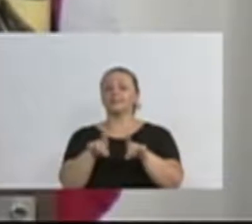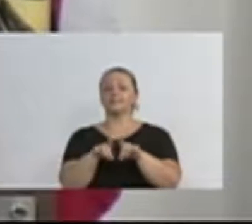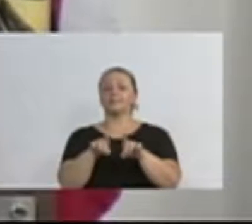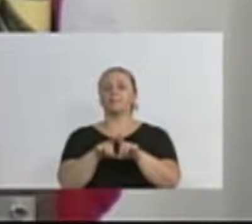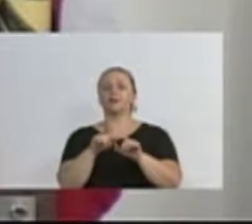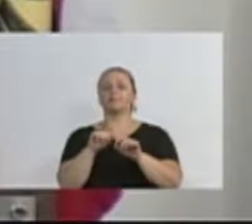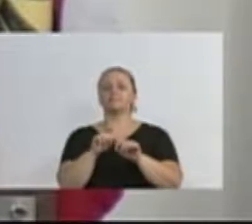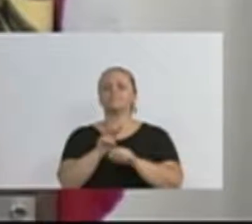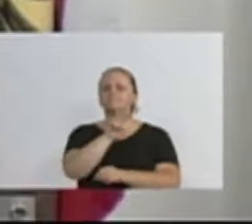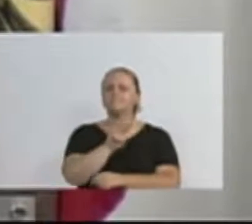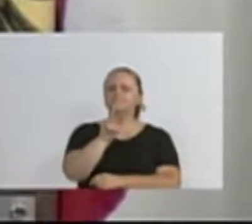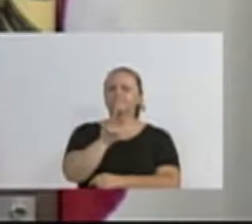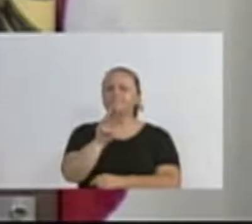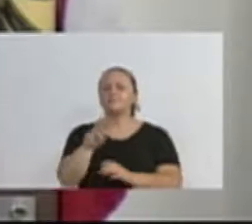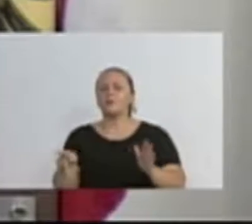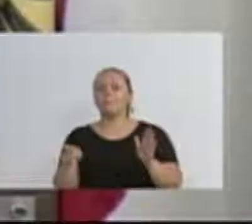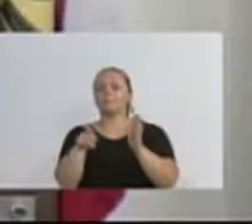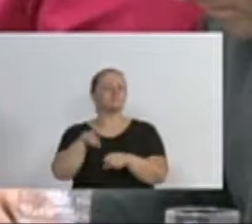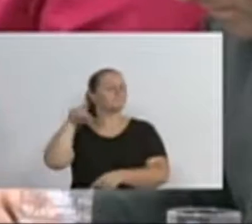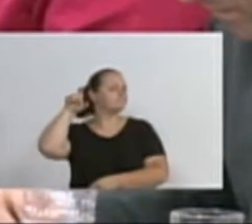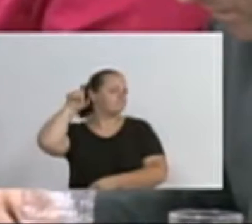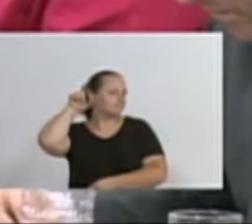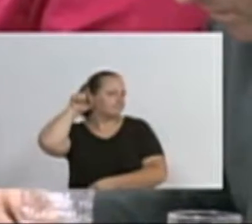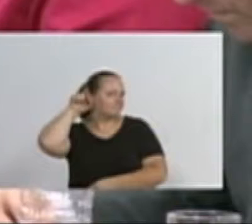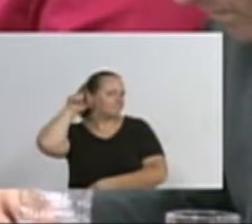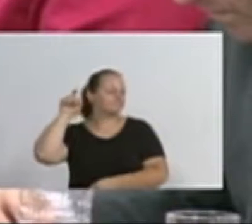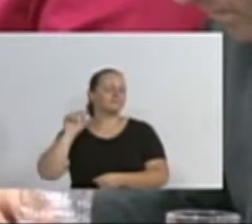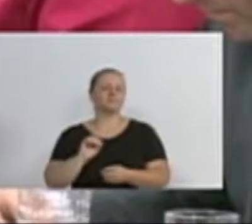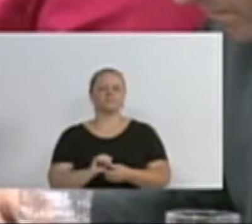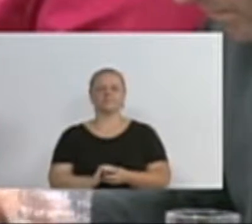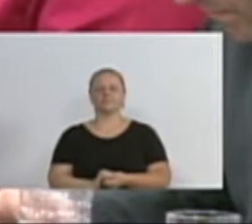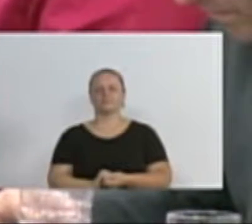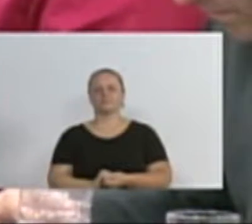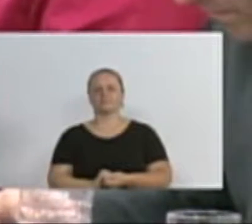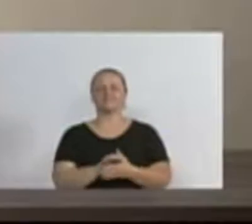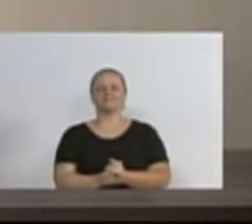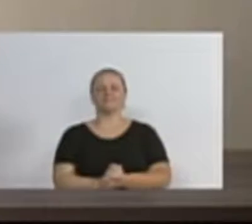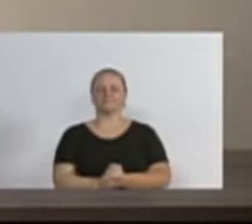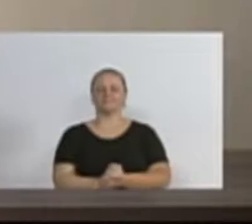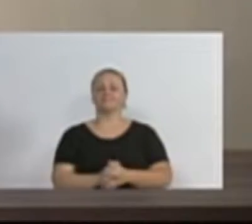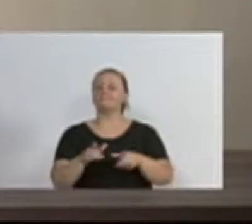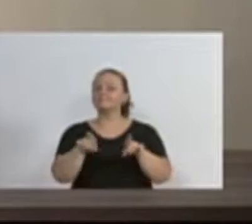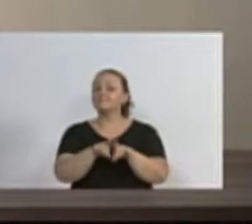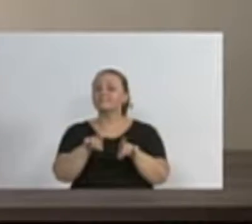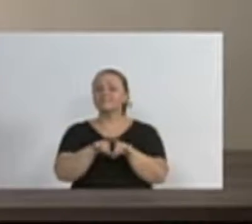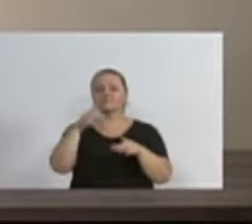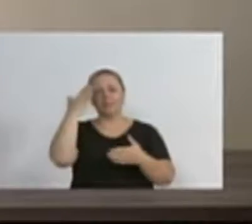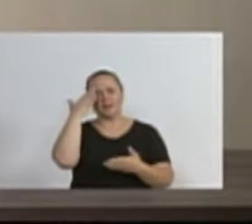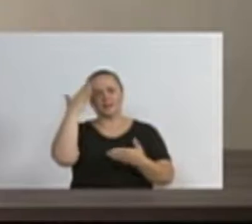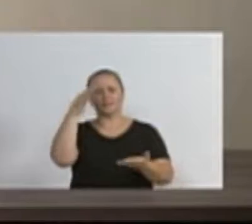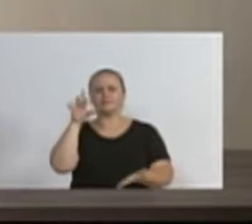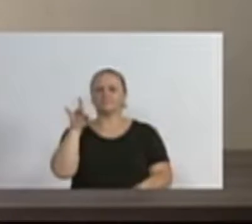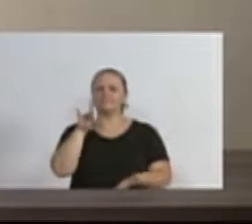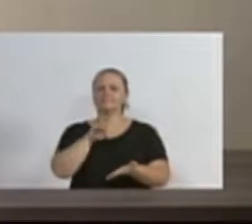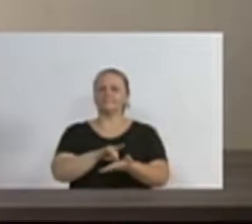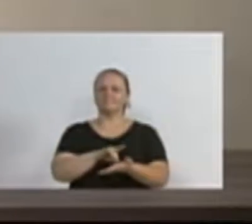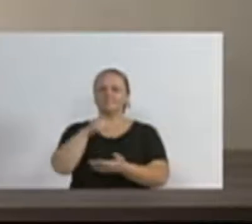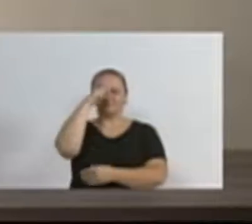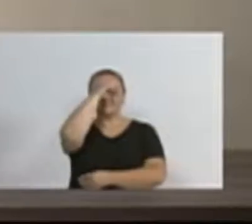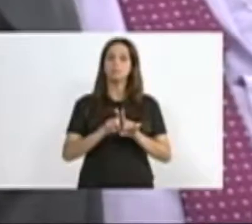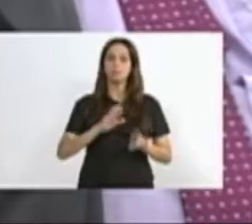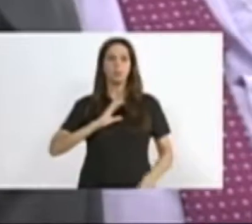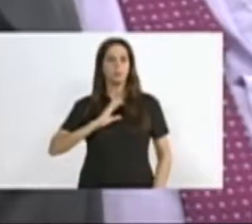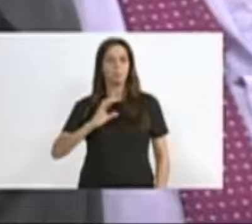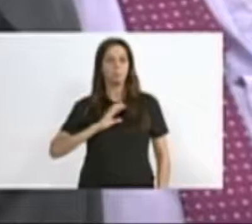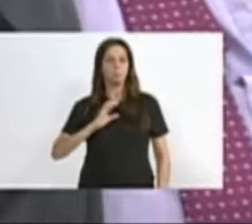de personalidades e instituições que têm contribuído decisivamente com o engrandecimento da